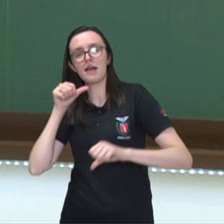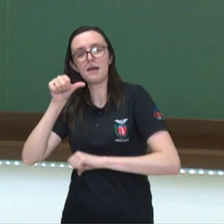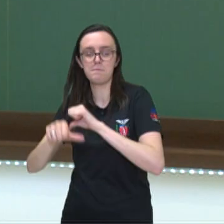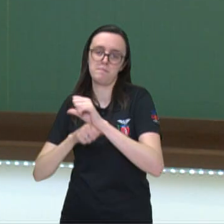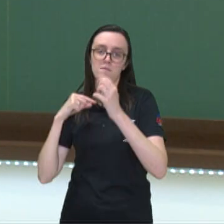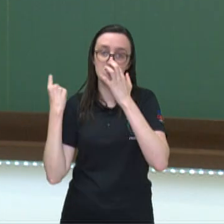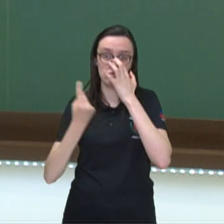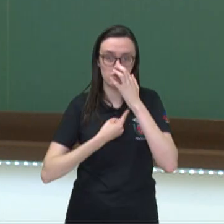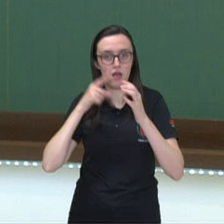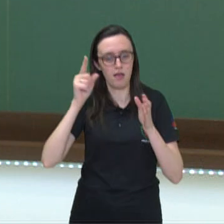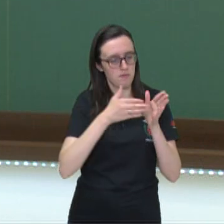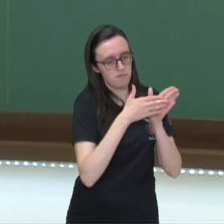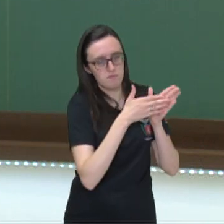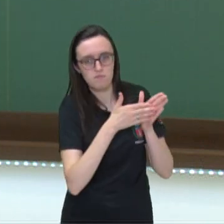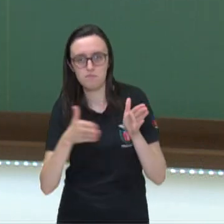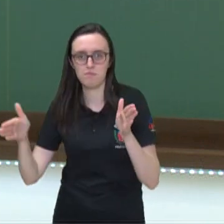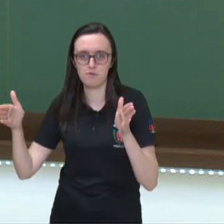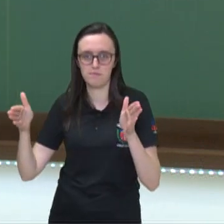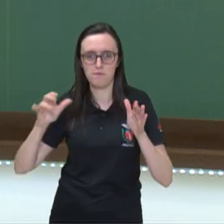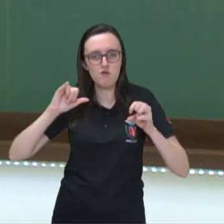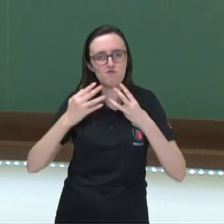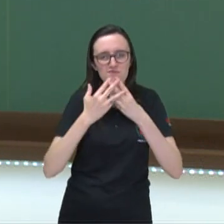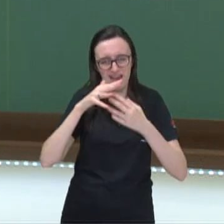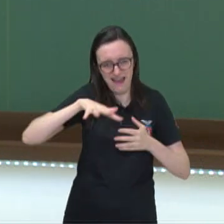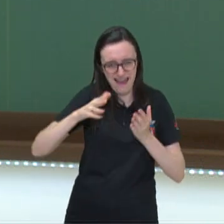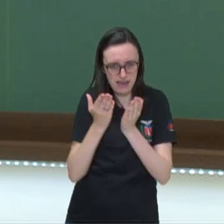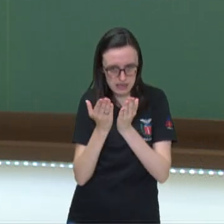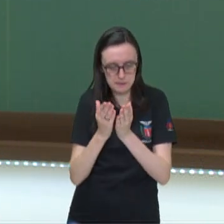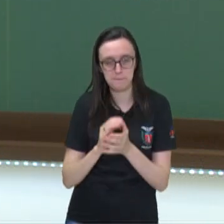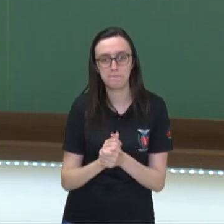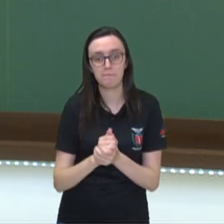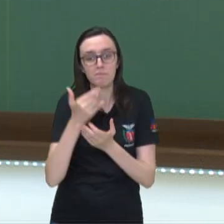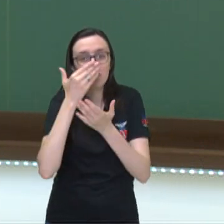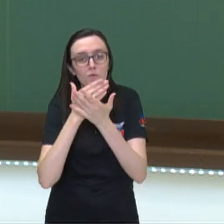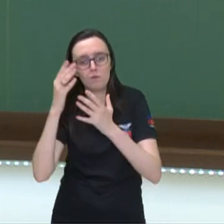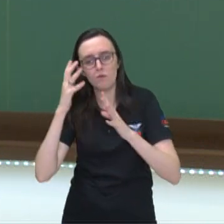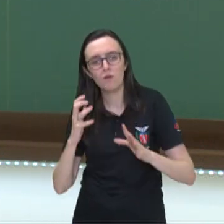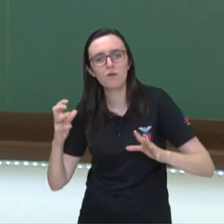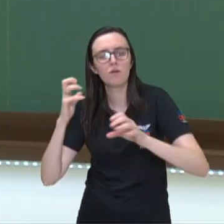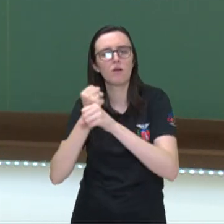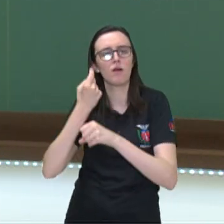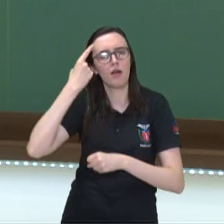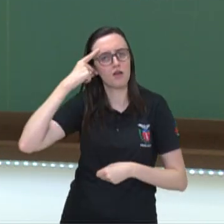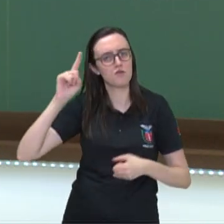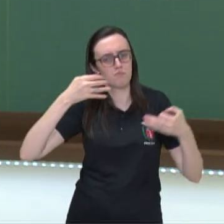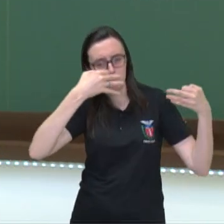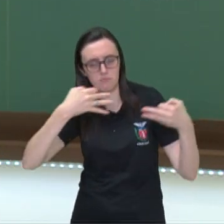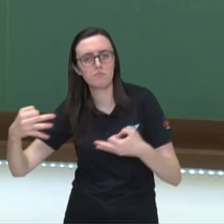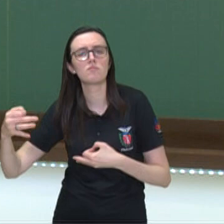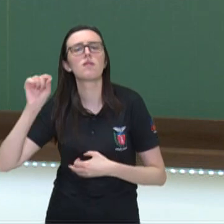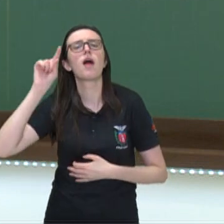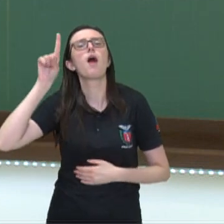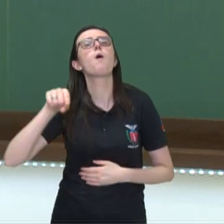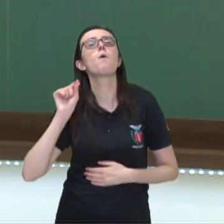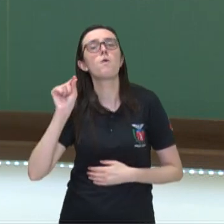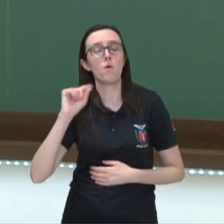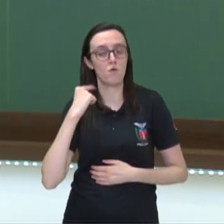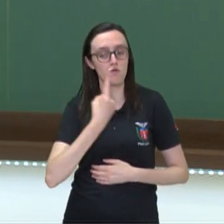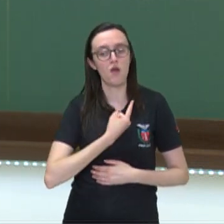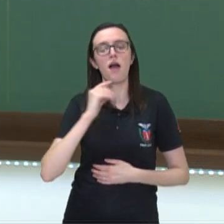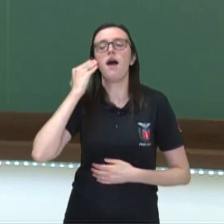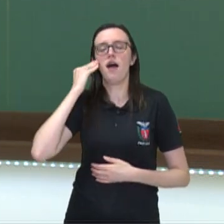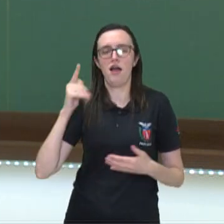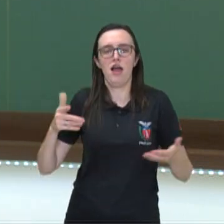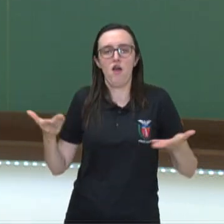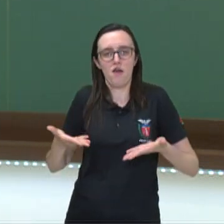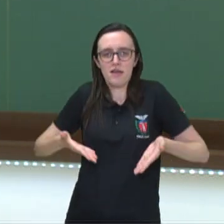tradição grego-romana, judaico-cristã. O início da contagem dos dias do calendário gregoriano é aquilo que entendemos como a